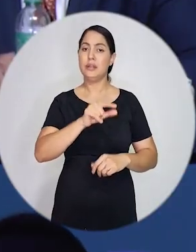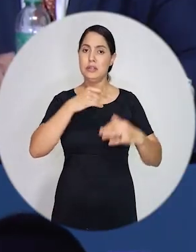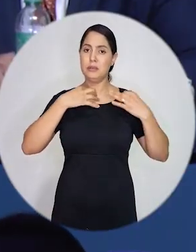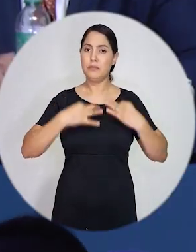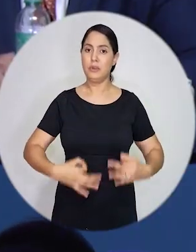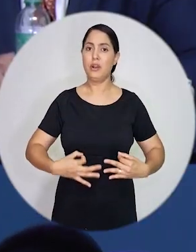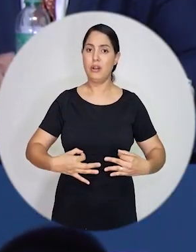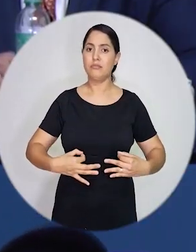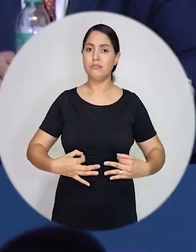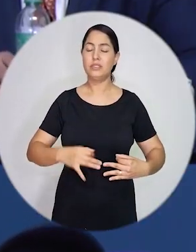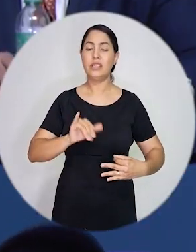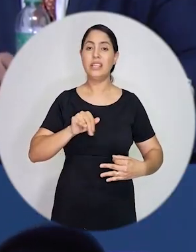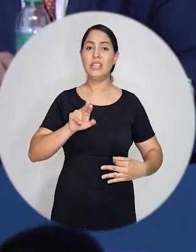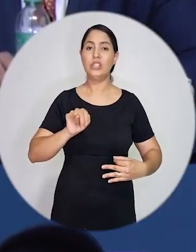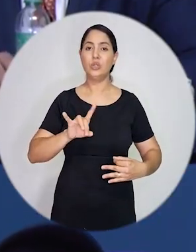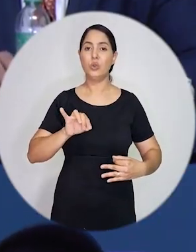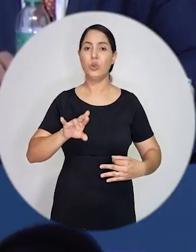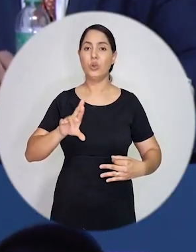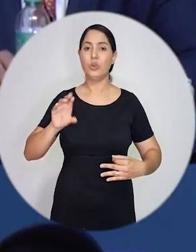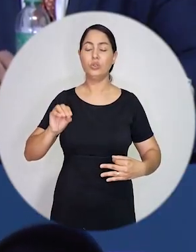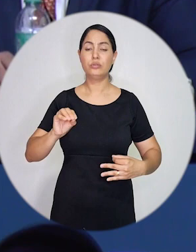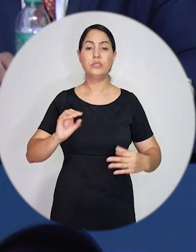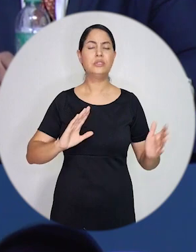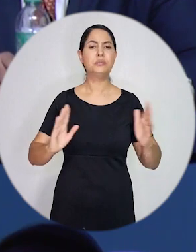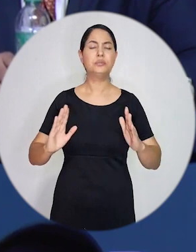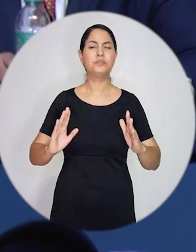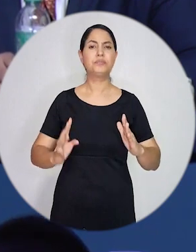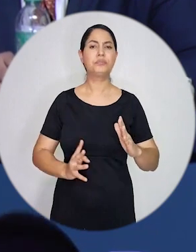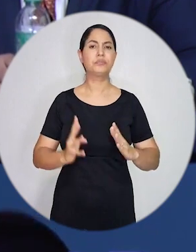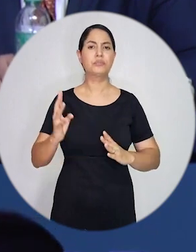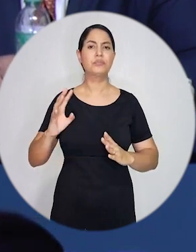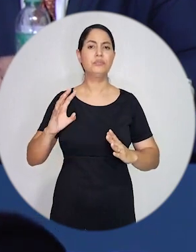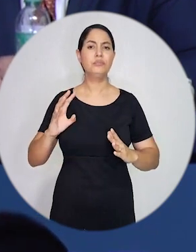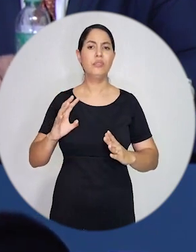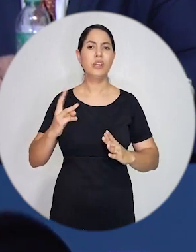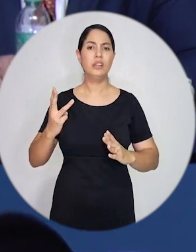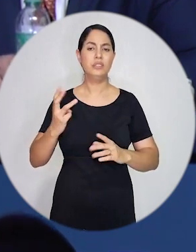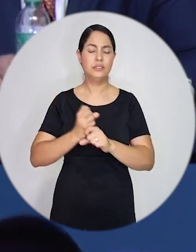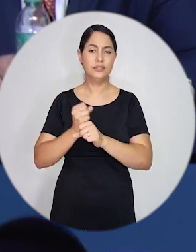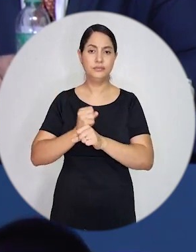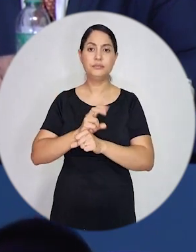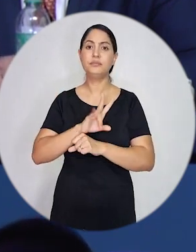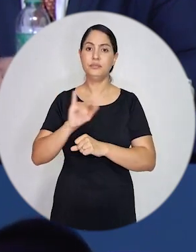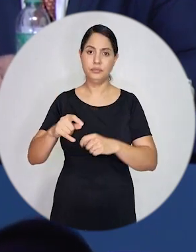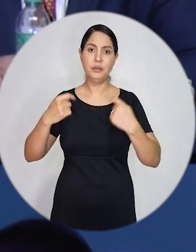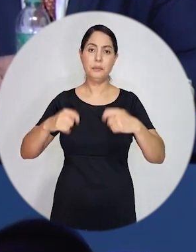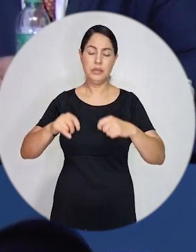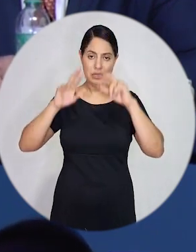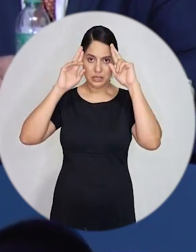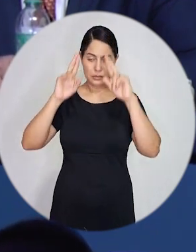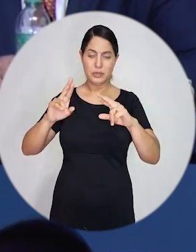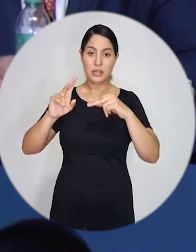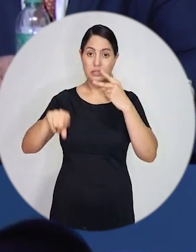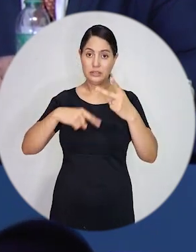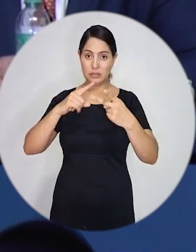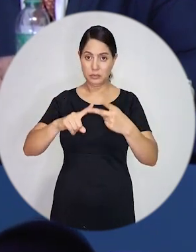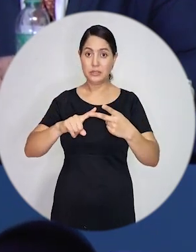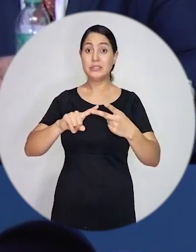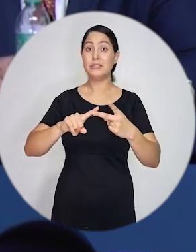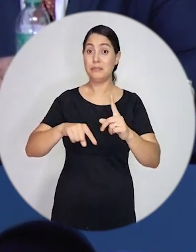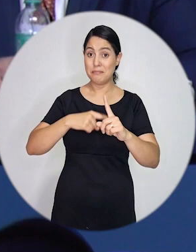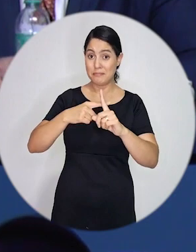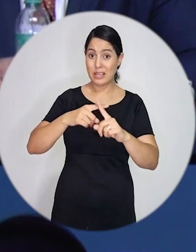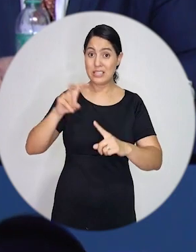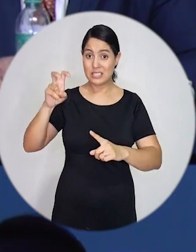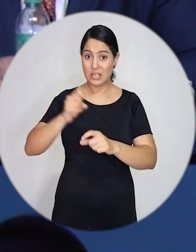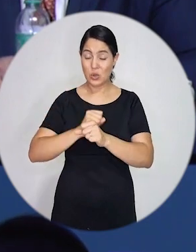inscrição, sendo declarados inidôneos moralmente. E aqueles que têm a quarentena, que são os 3 anos, eles vão ter que respeitar os 3 da